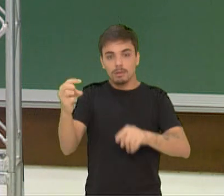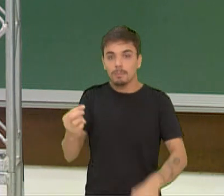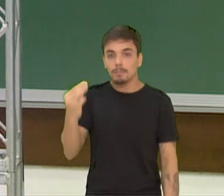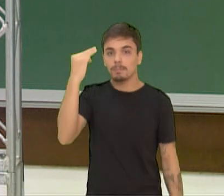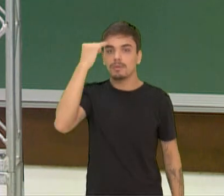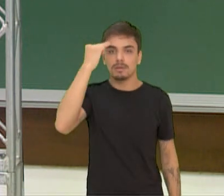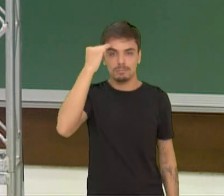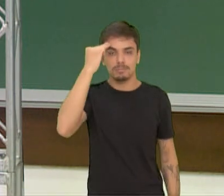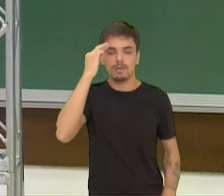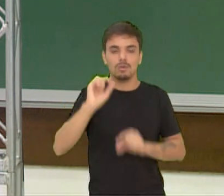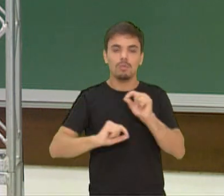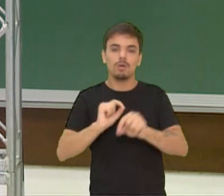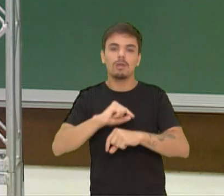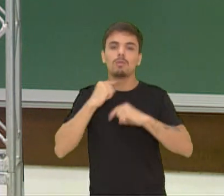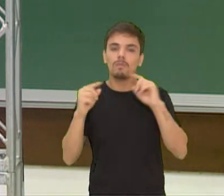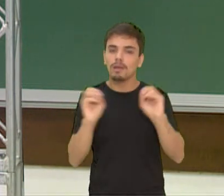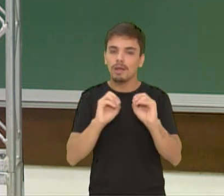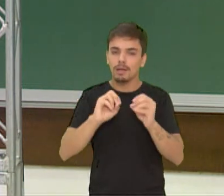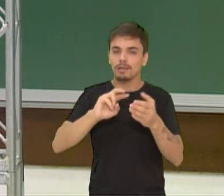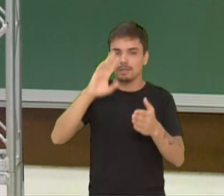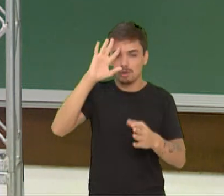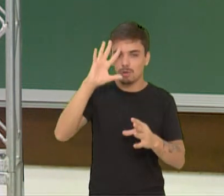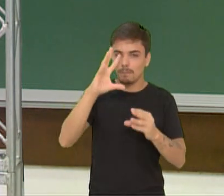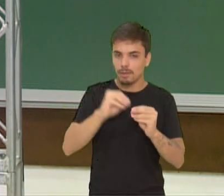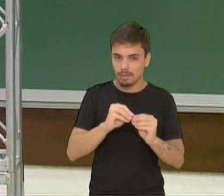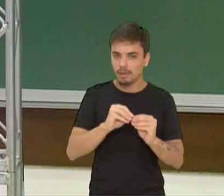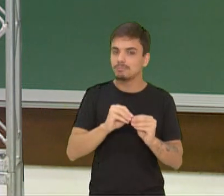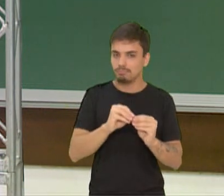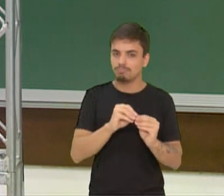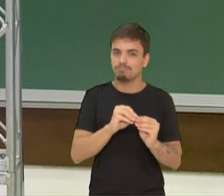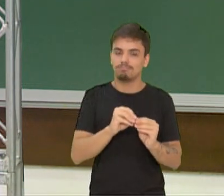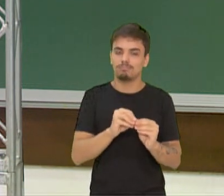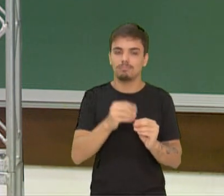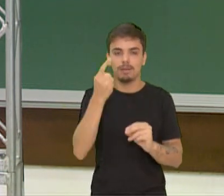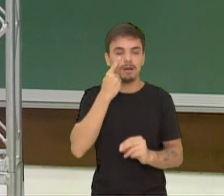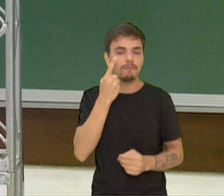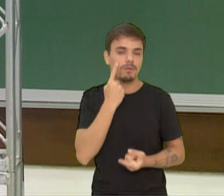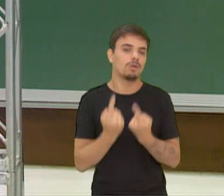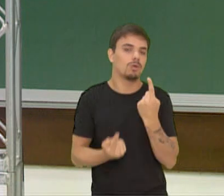e, sem dúvida nenhuma, interpretar. Tem que interpretar